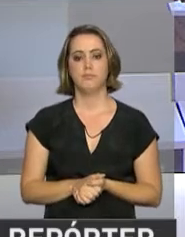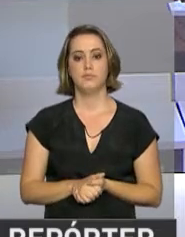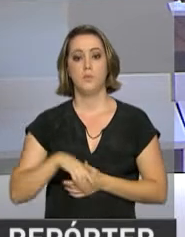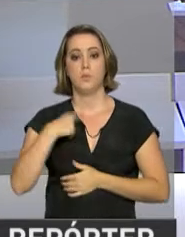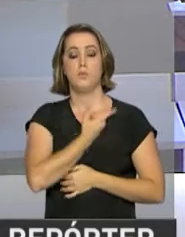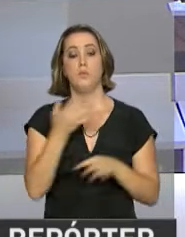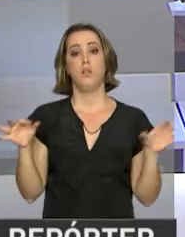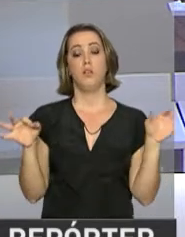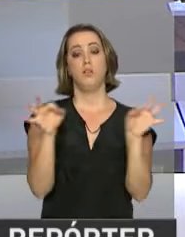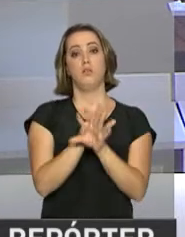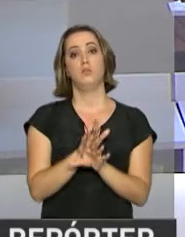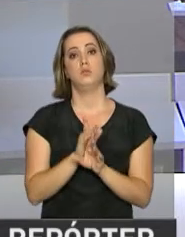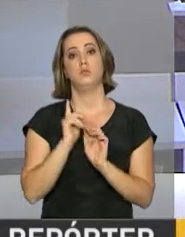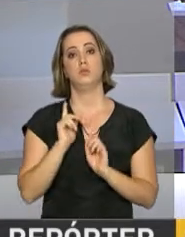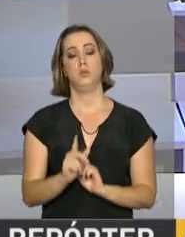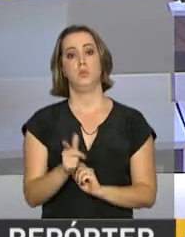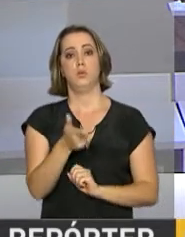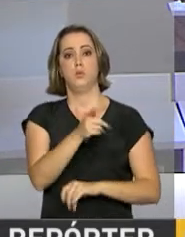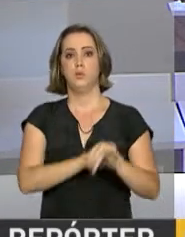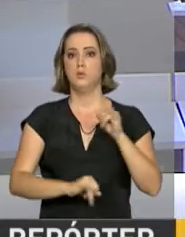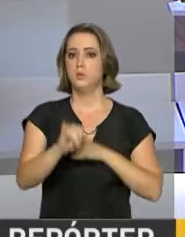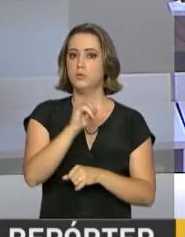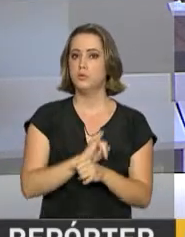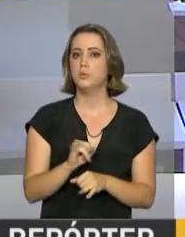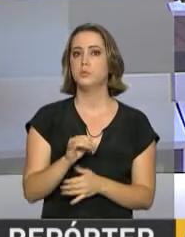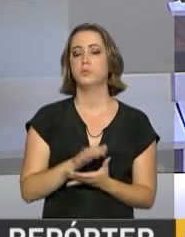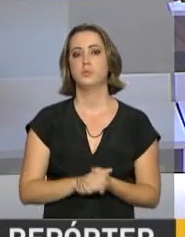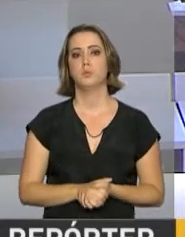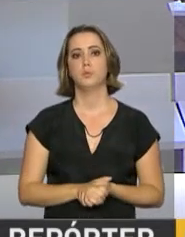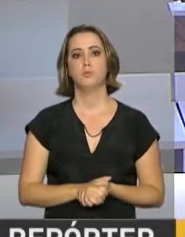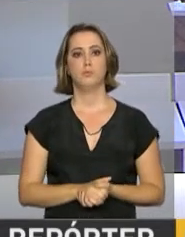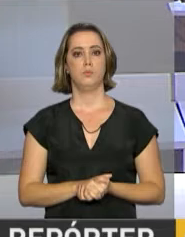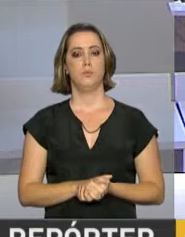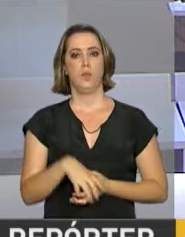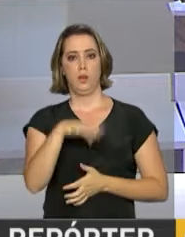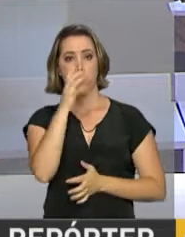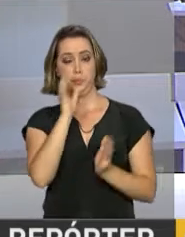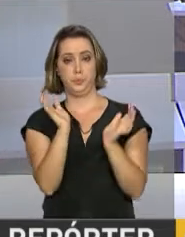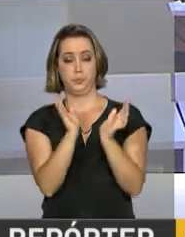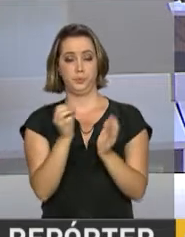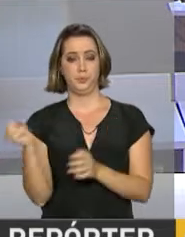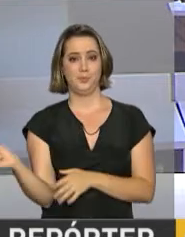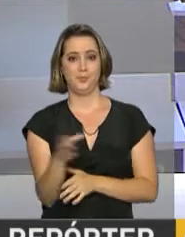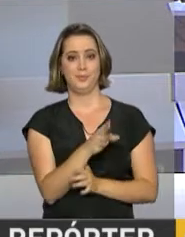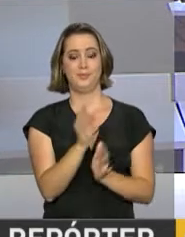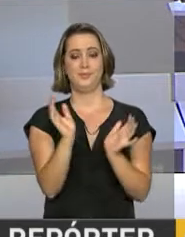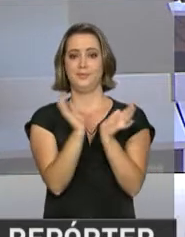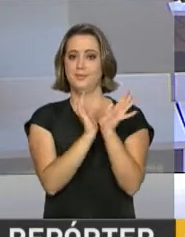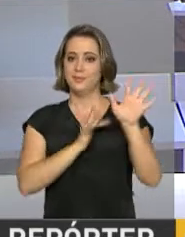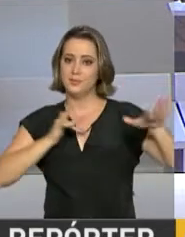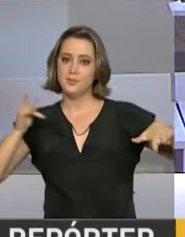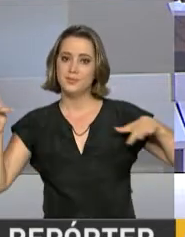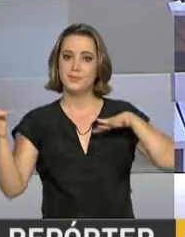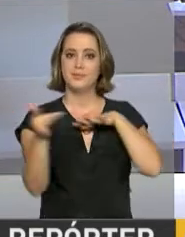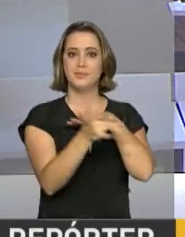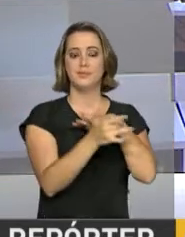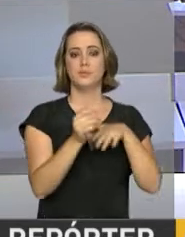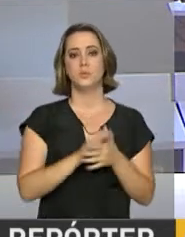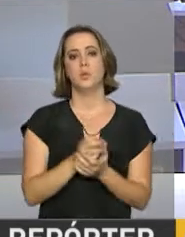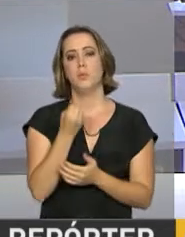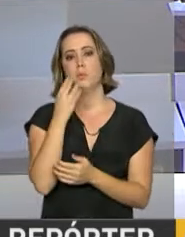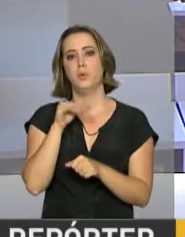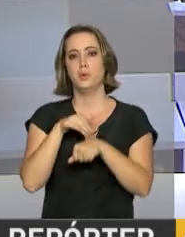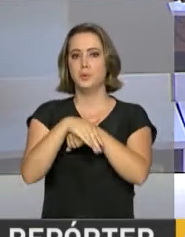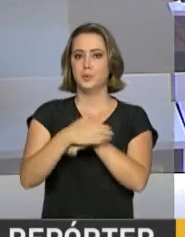Nós ficamos por aqui, podemos voltar a qualquer momento com mais informações. Acompanhe as novidades também pelas nossas redes sociais. Uma